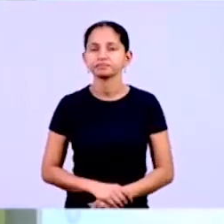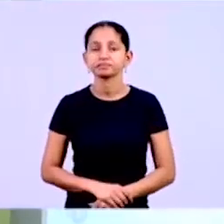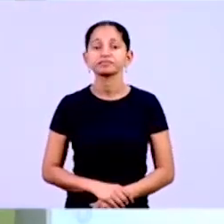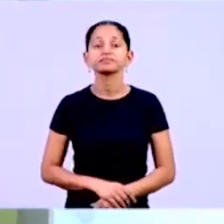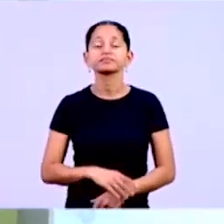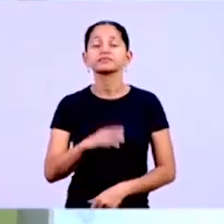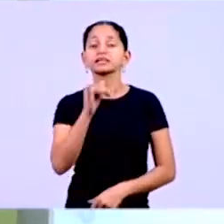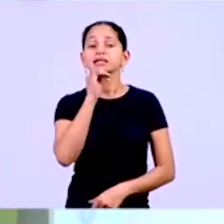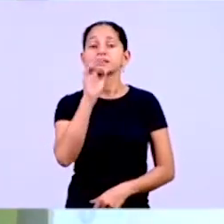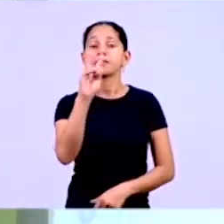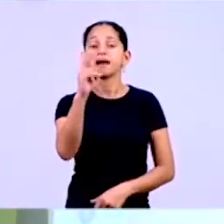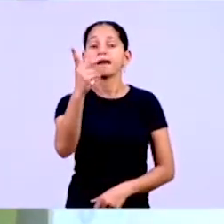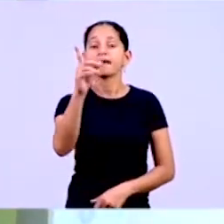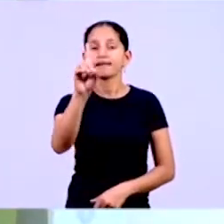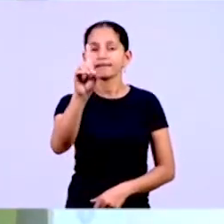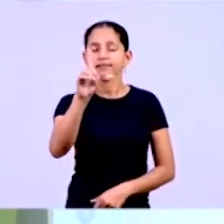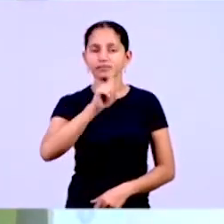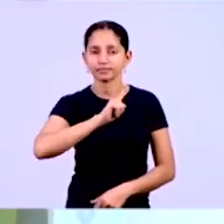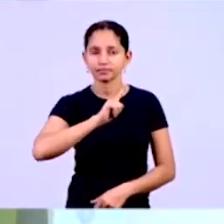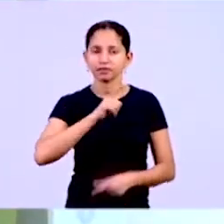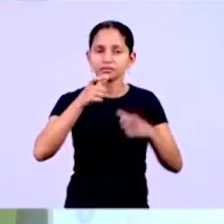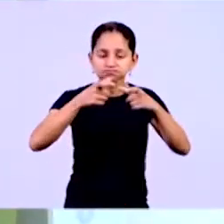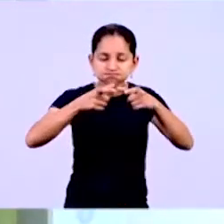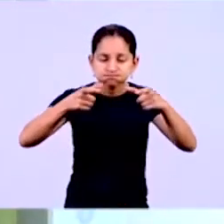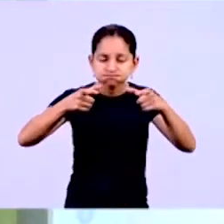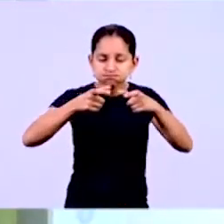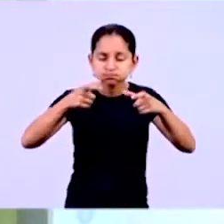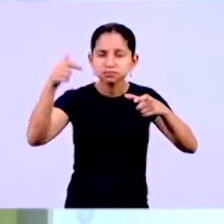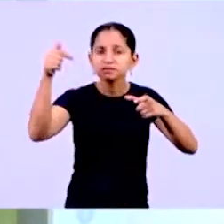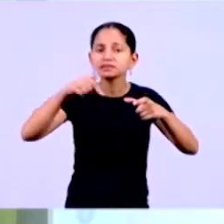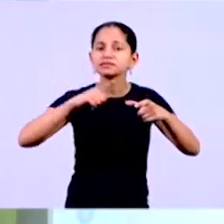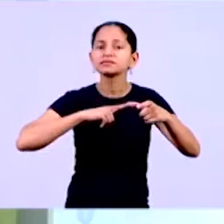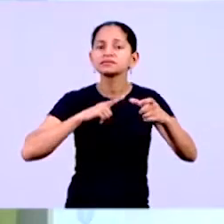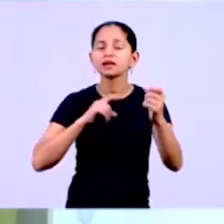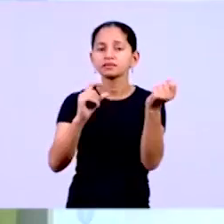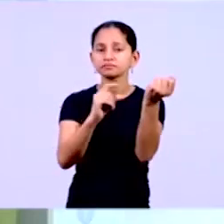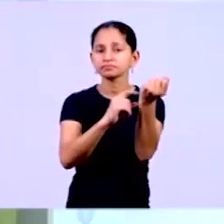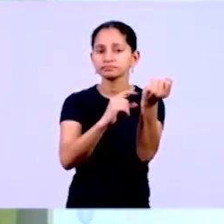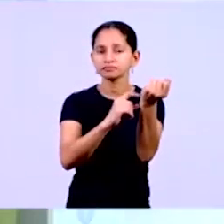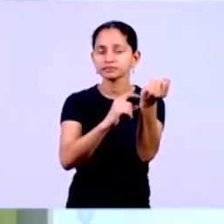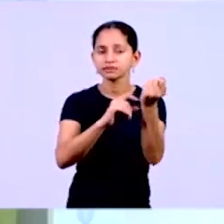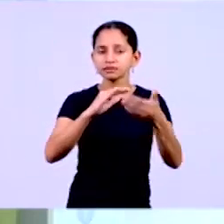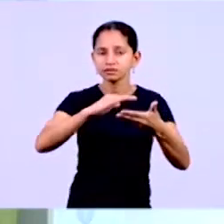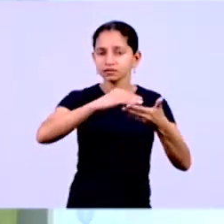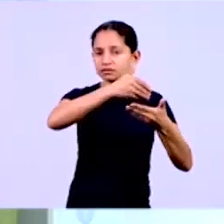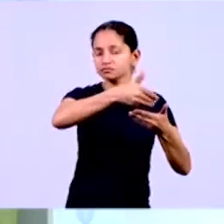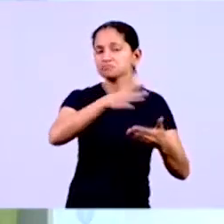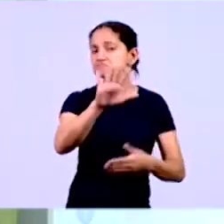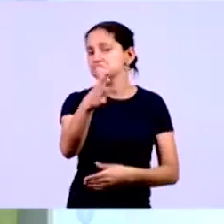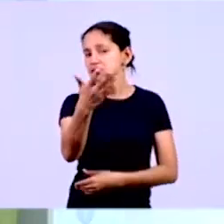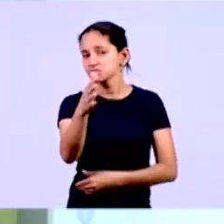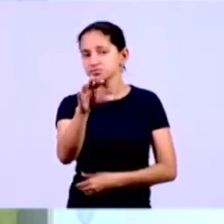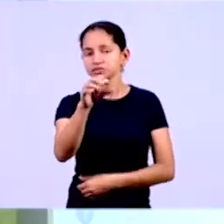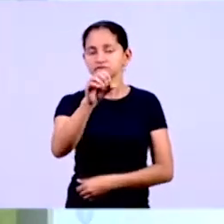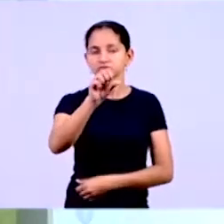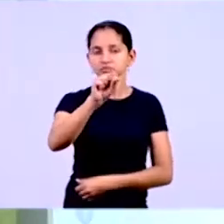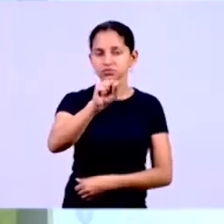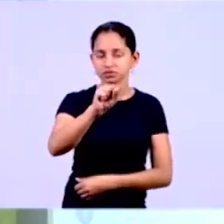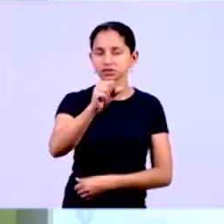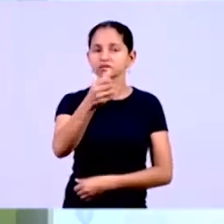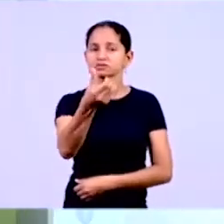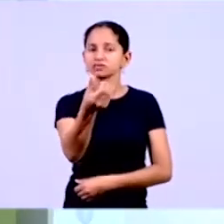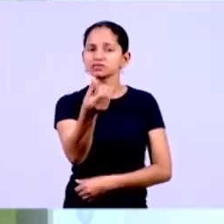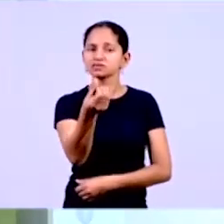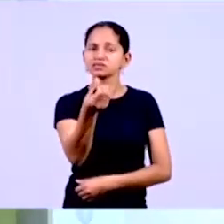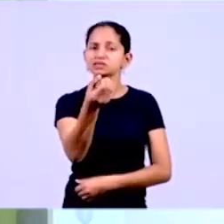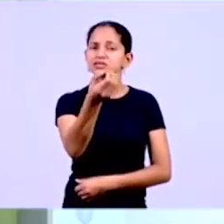HD de 1 tera, que quando você vai olhar lá no Windows, ele está aparecendo 860 GB. Mas